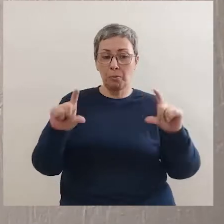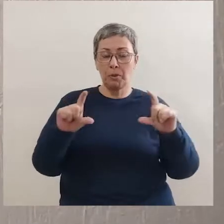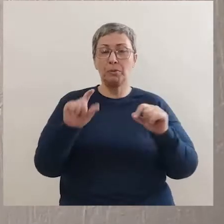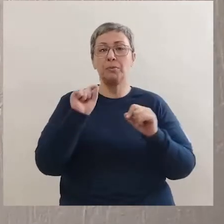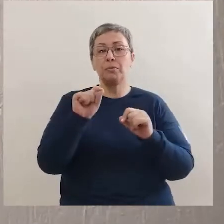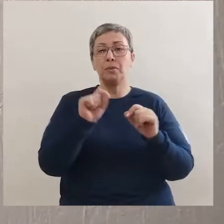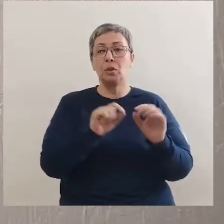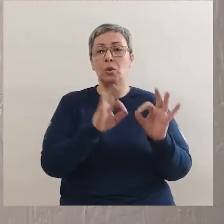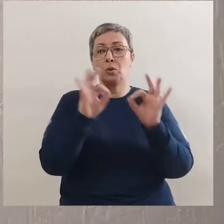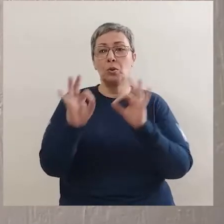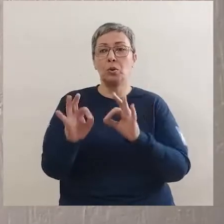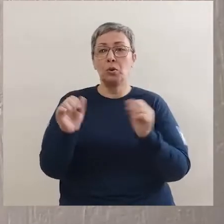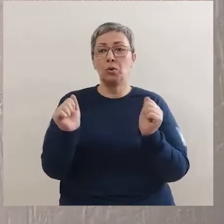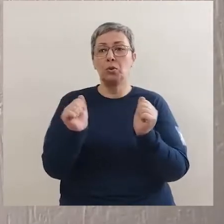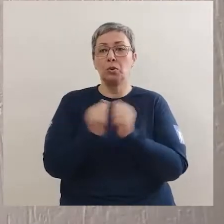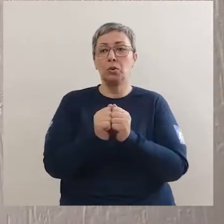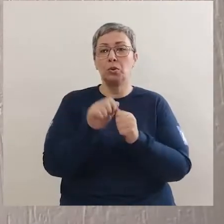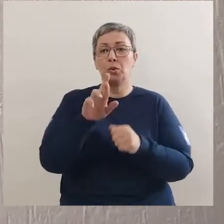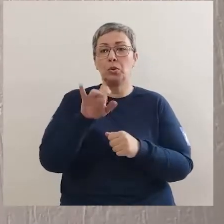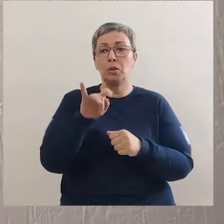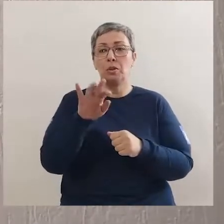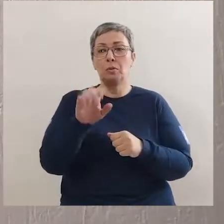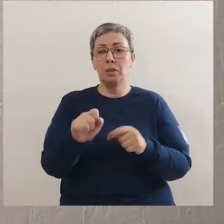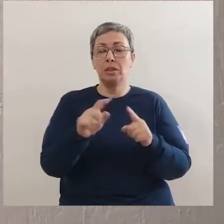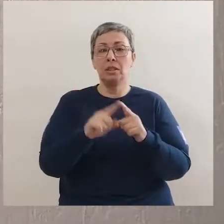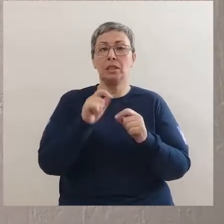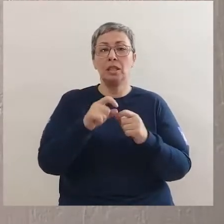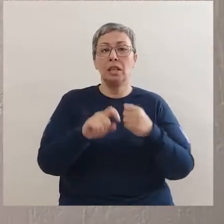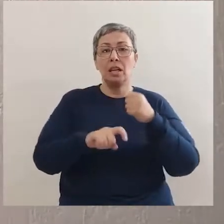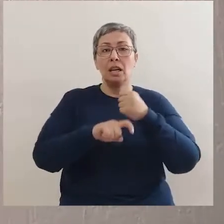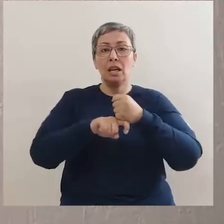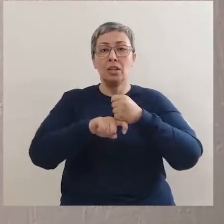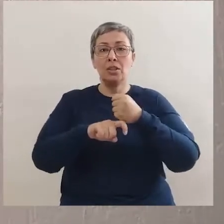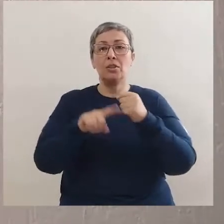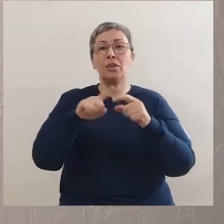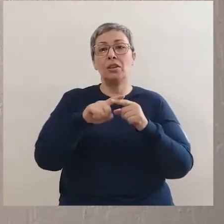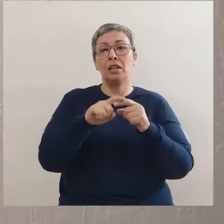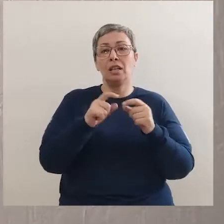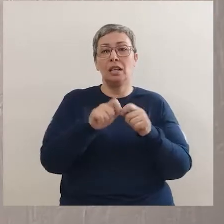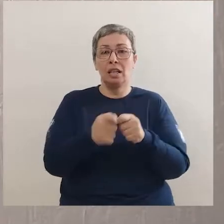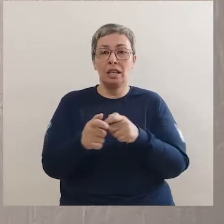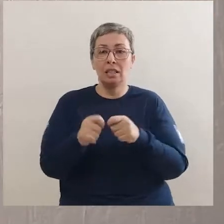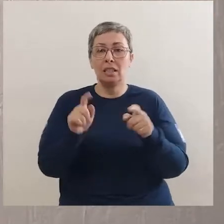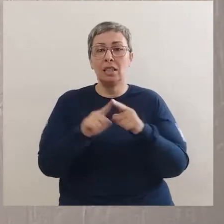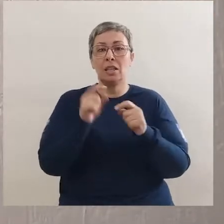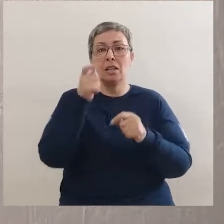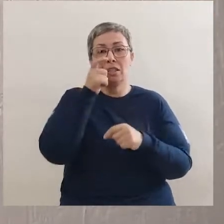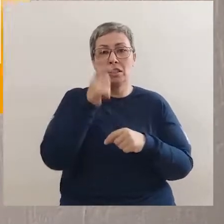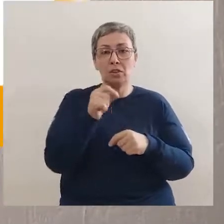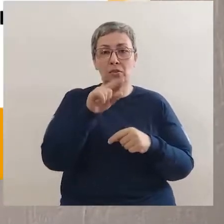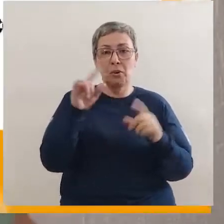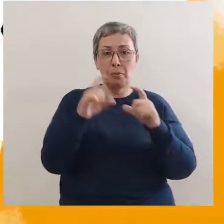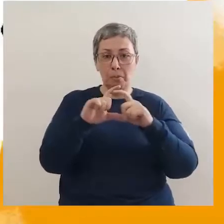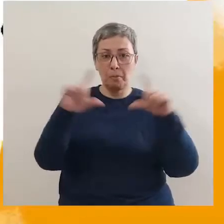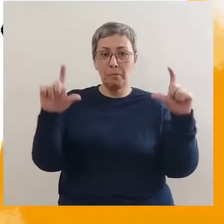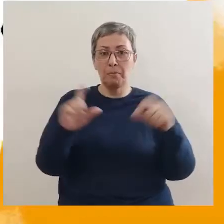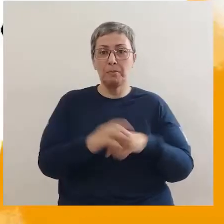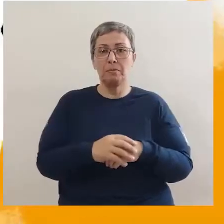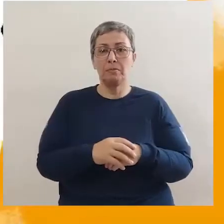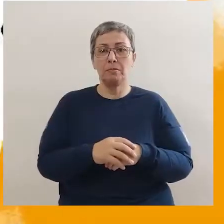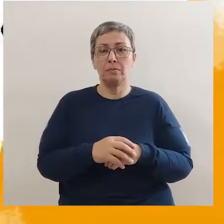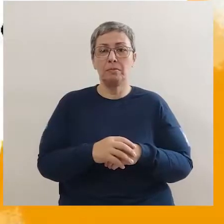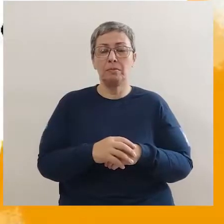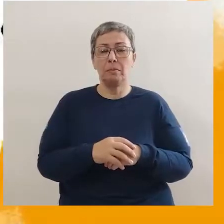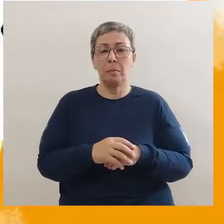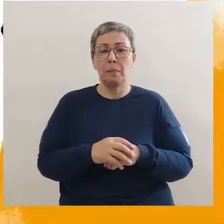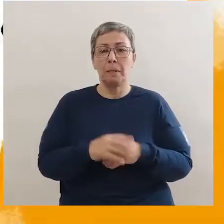bastante atenção esse trecho do repente do Caju e Castanha, tá? É um repente bem interessante, eu vou colocar aí na tela para vocês.